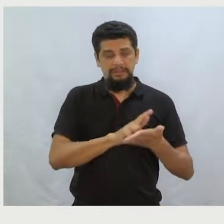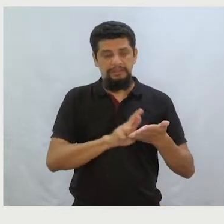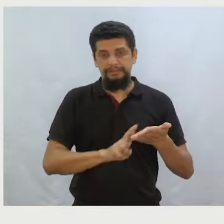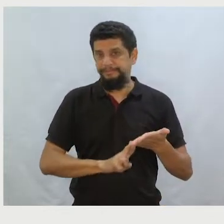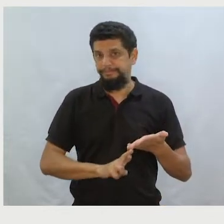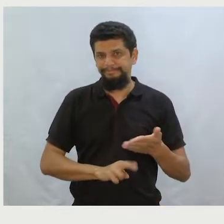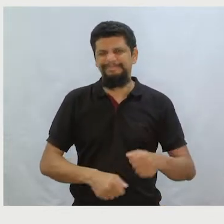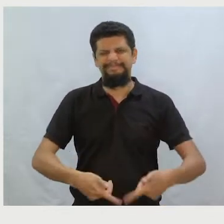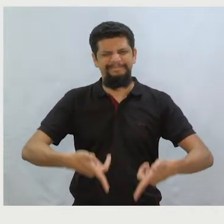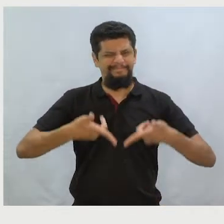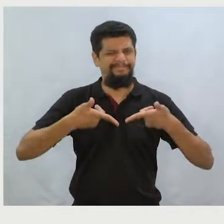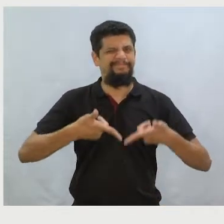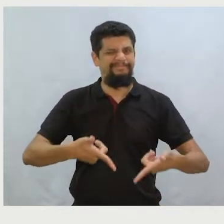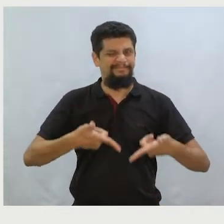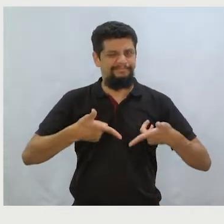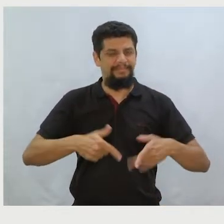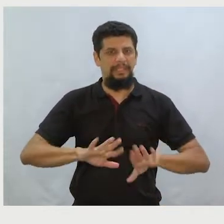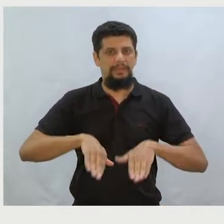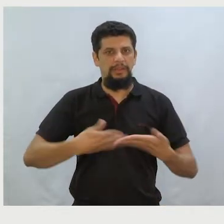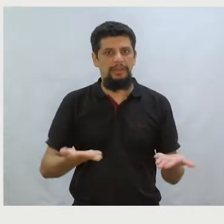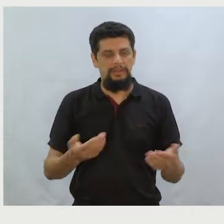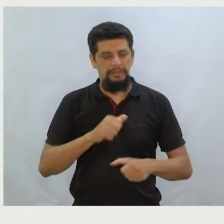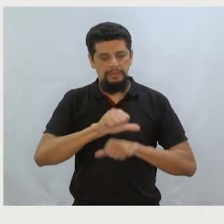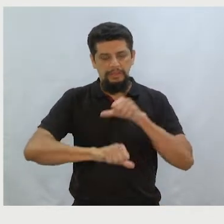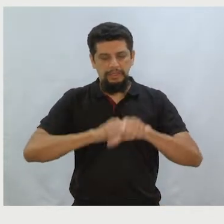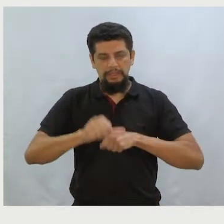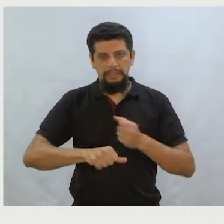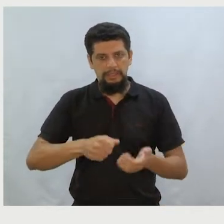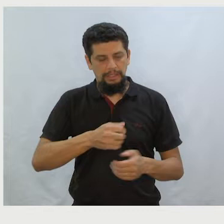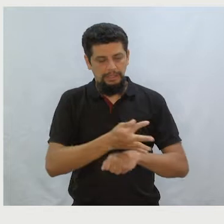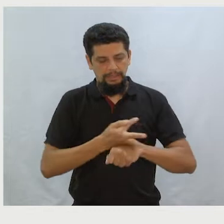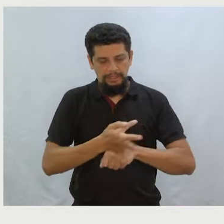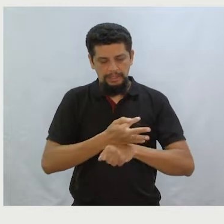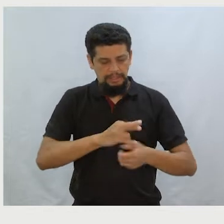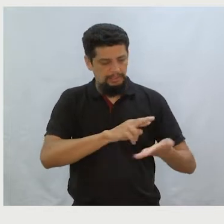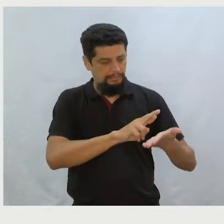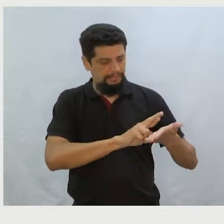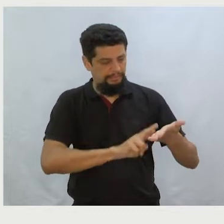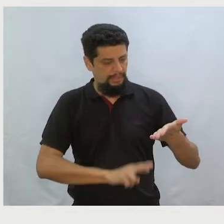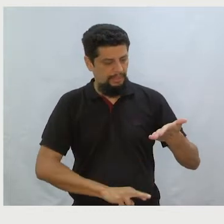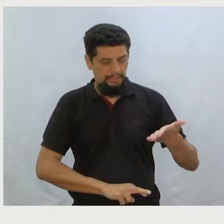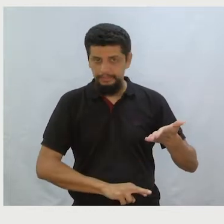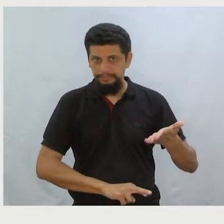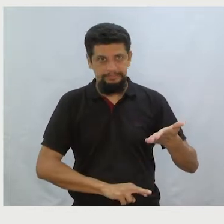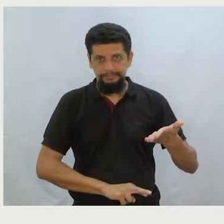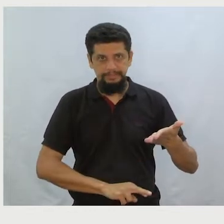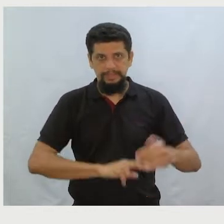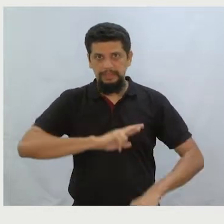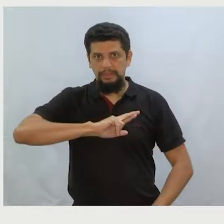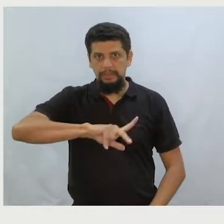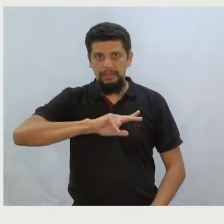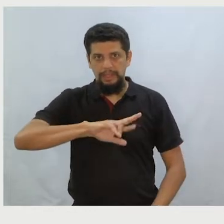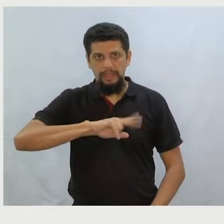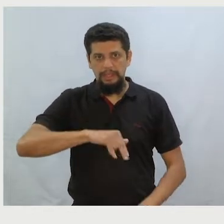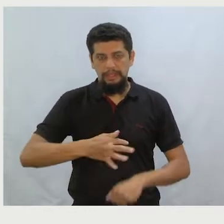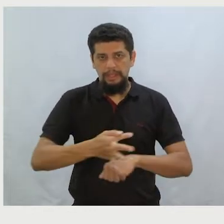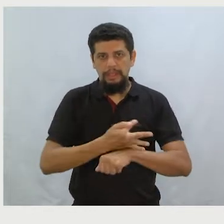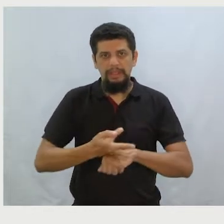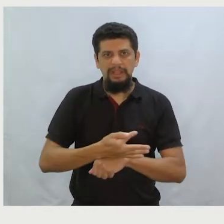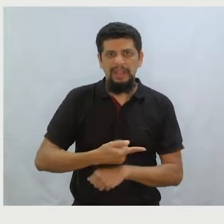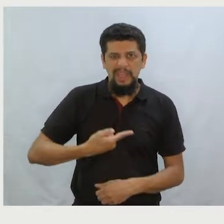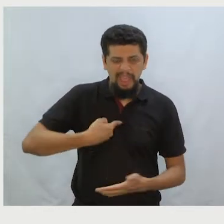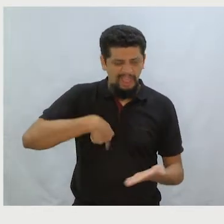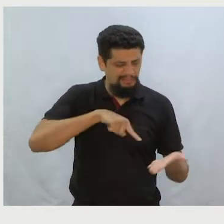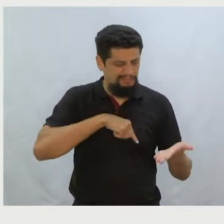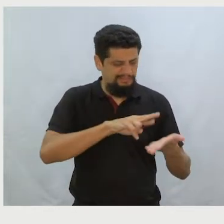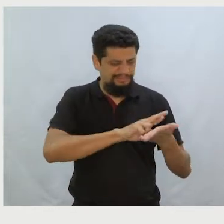redação é chato quando a gente transforma as nossas férias numa redação elas não são mais as nossas férias são